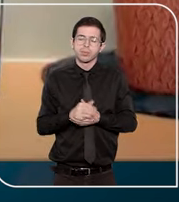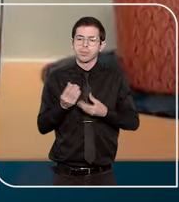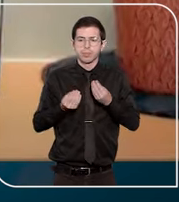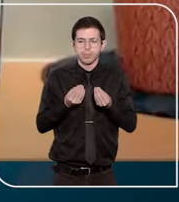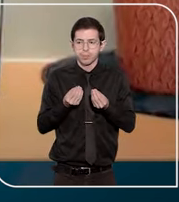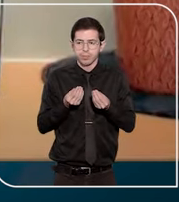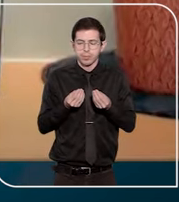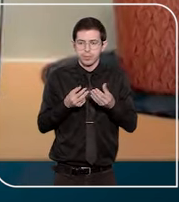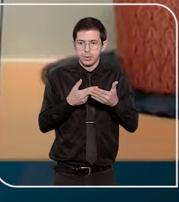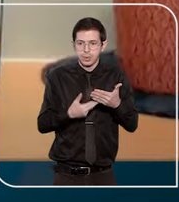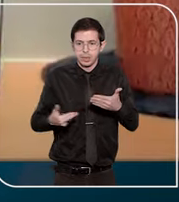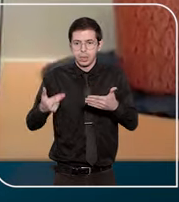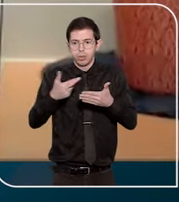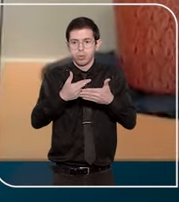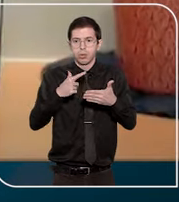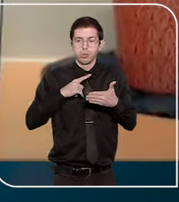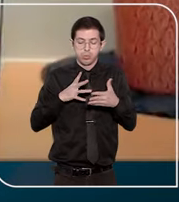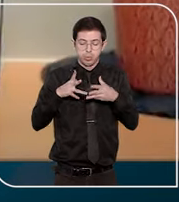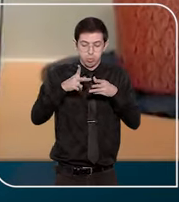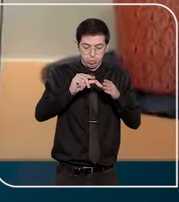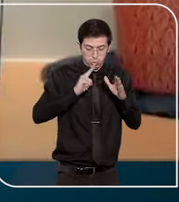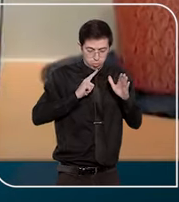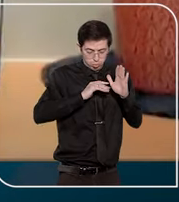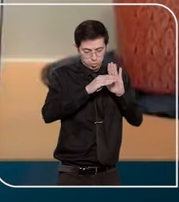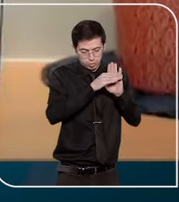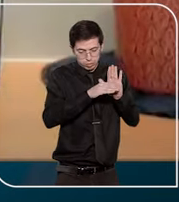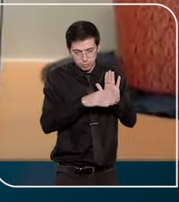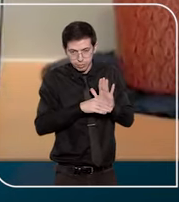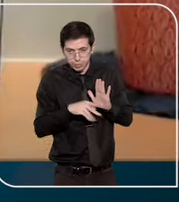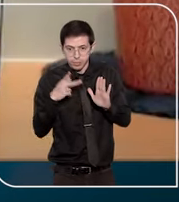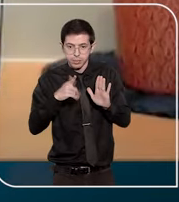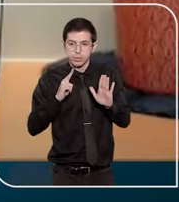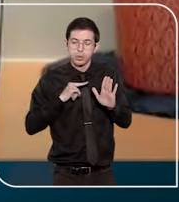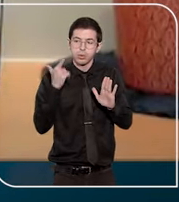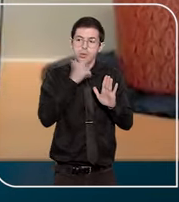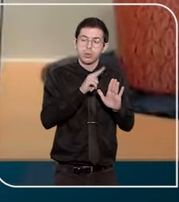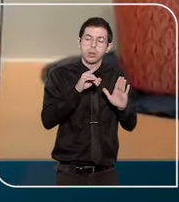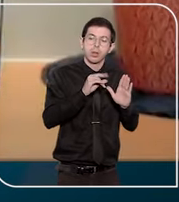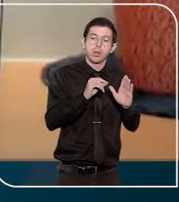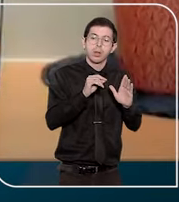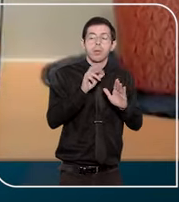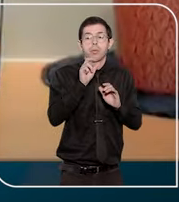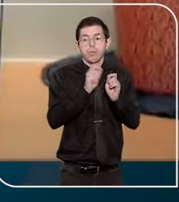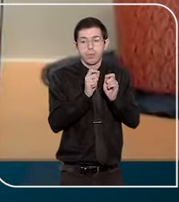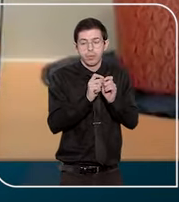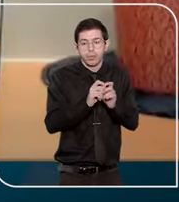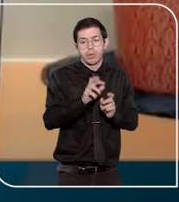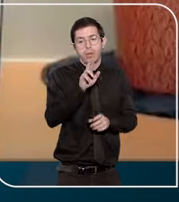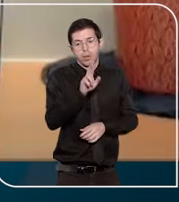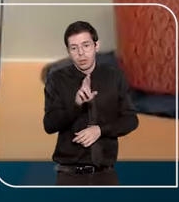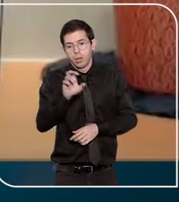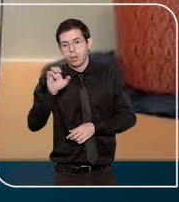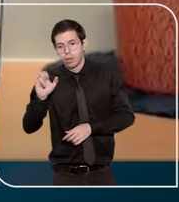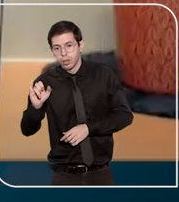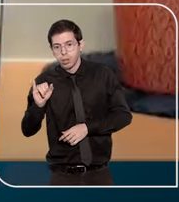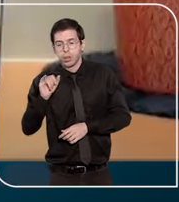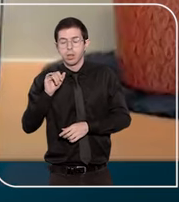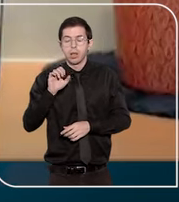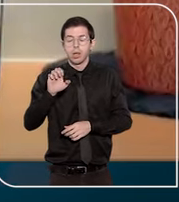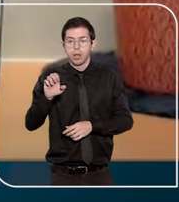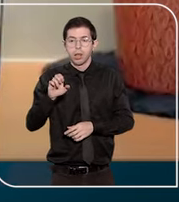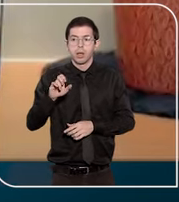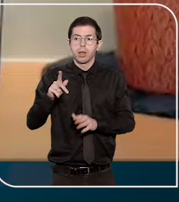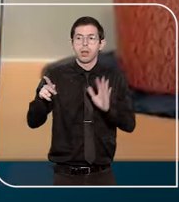o recurso não foi interposto, todos os recursos cabíveis para viabilizar a interposição do recurso extraordinário, dentro daquela hipótese que foi comentada pelo Dr.